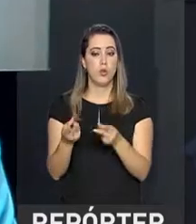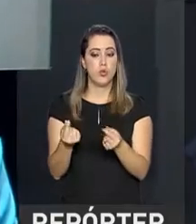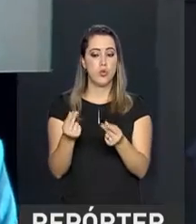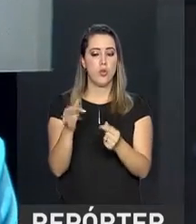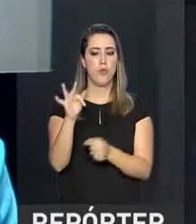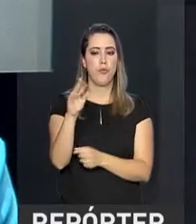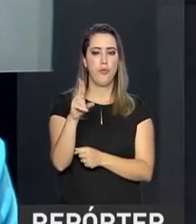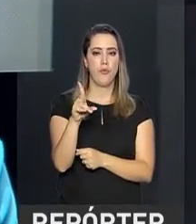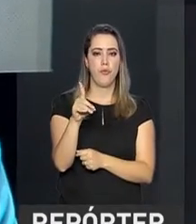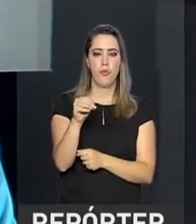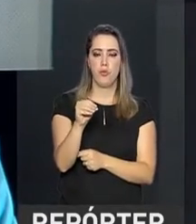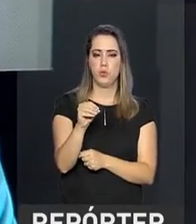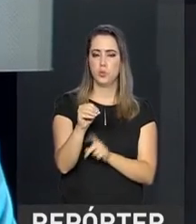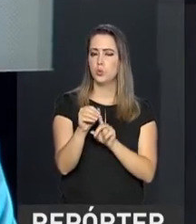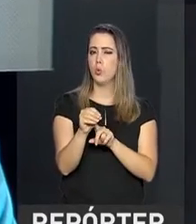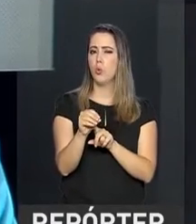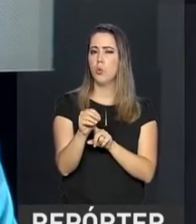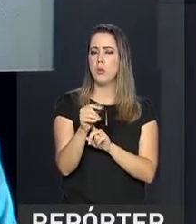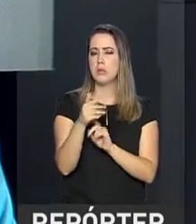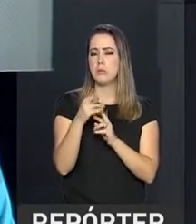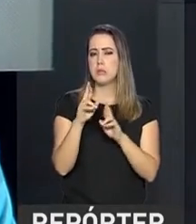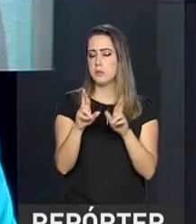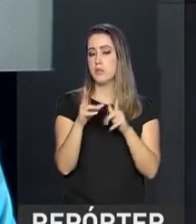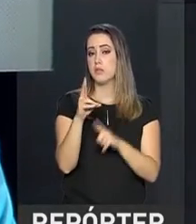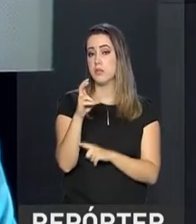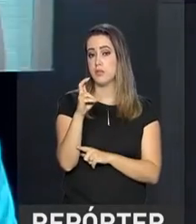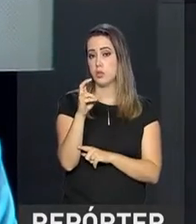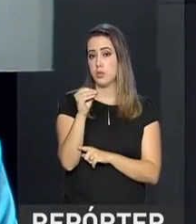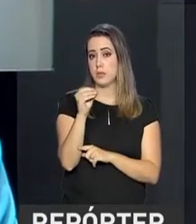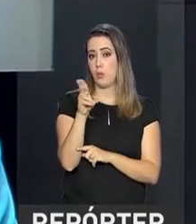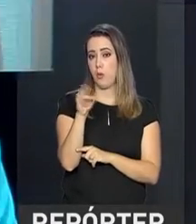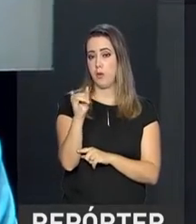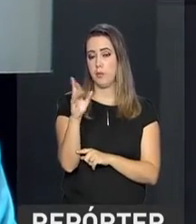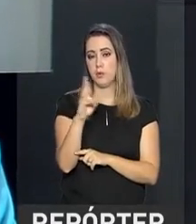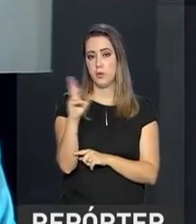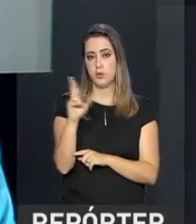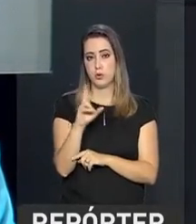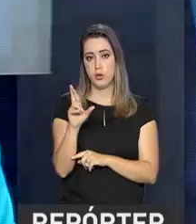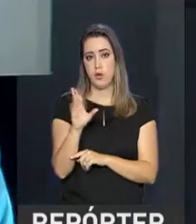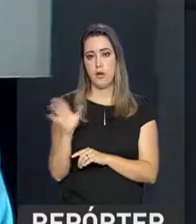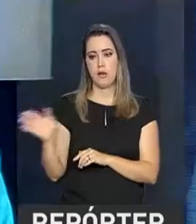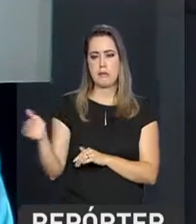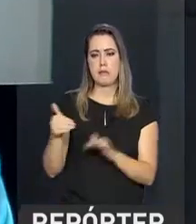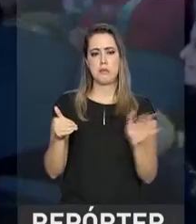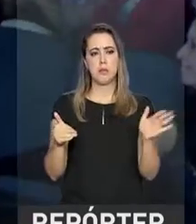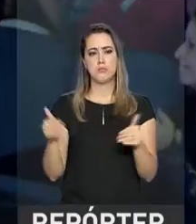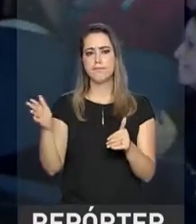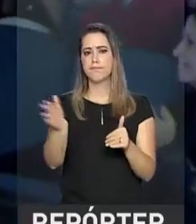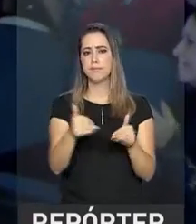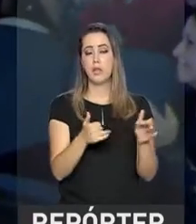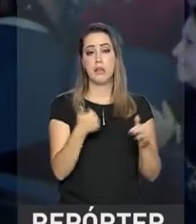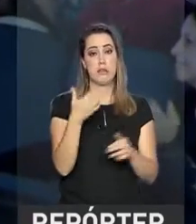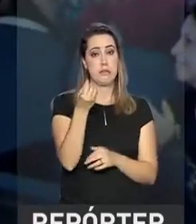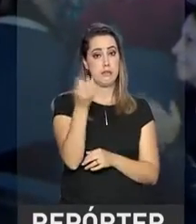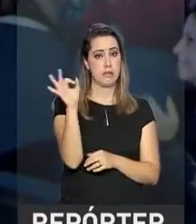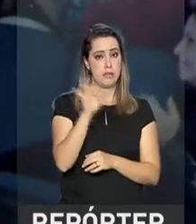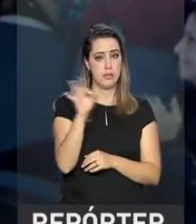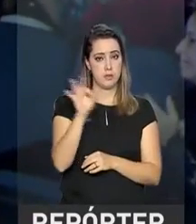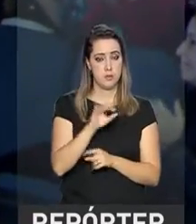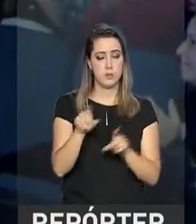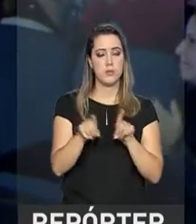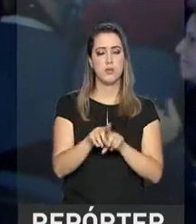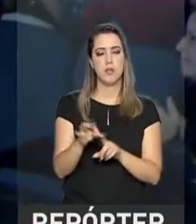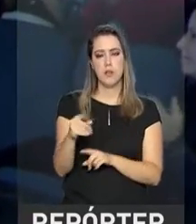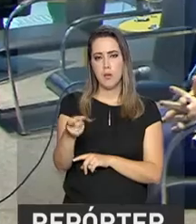A previsão é de movimentar 50 milhões de reais a partir de 16 fontes de renda, entre elas uma porcentagem das